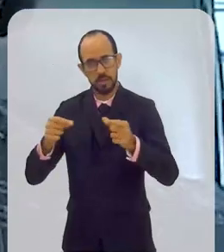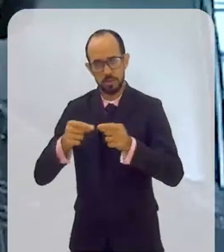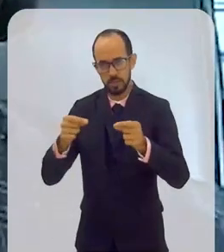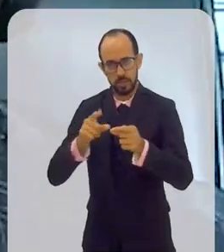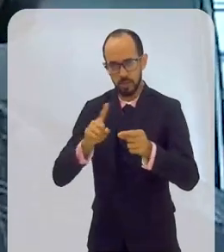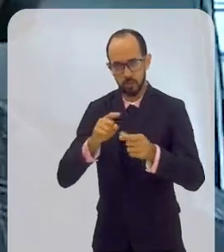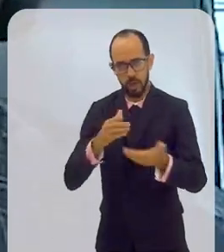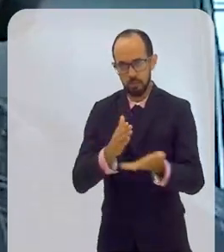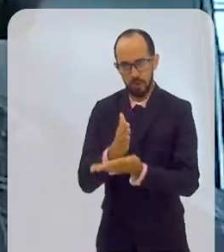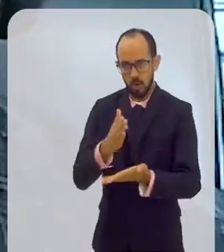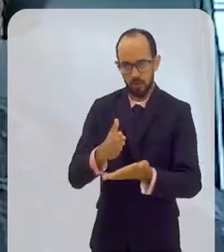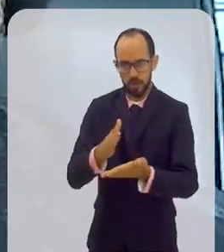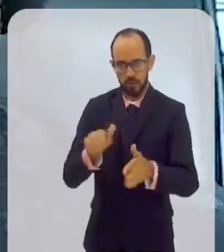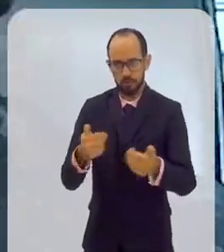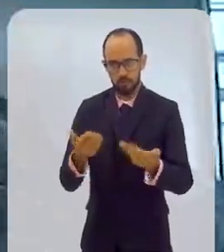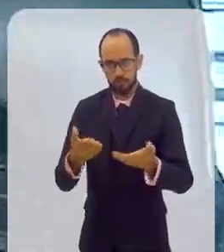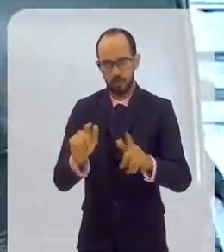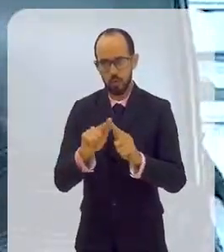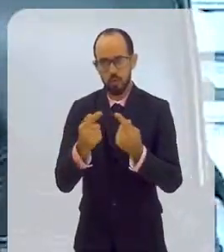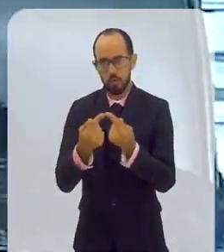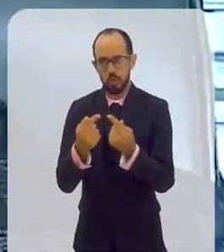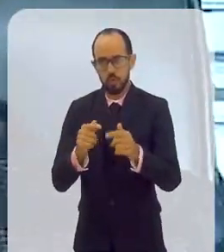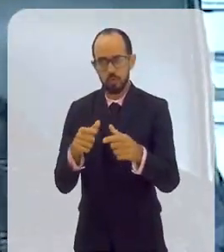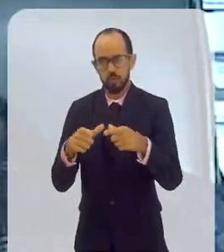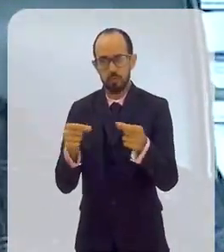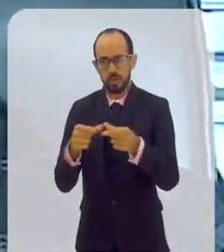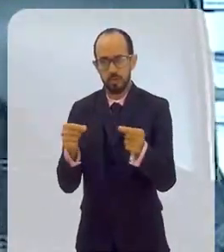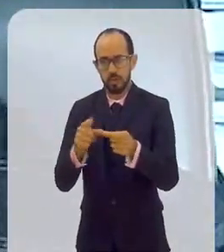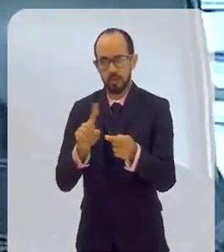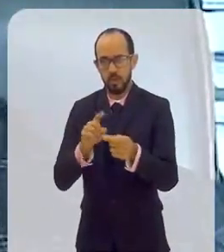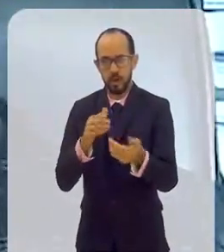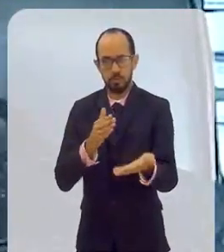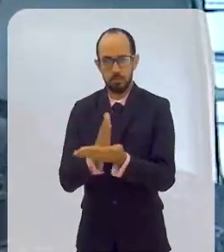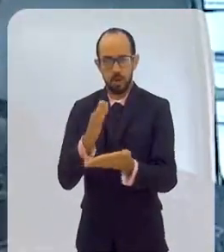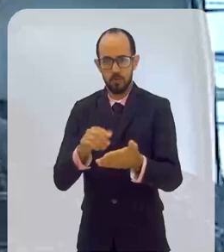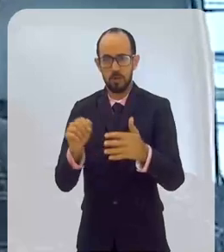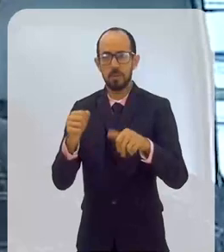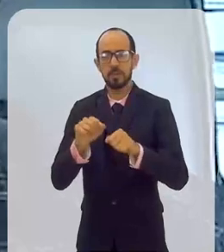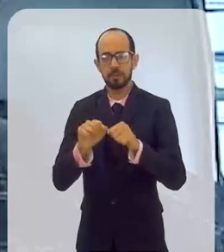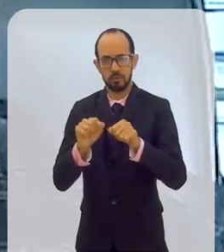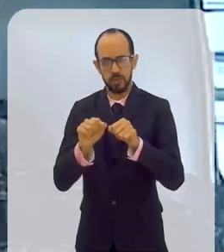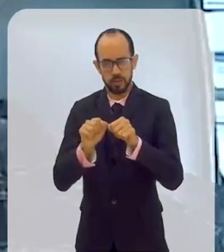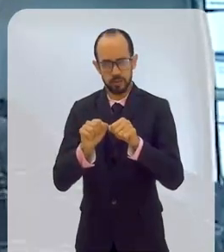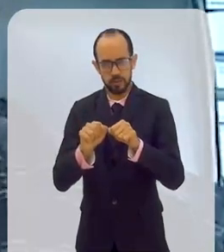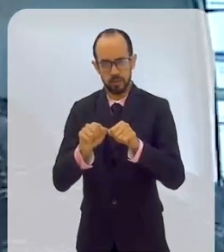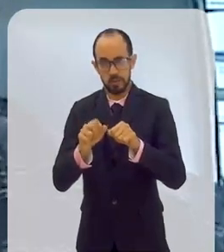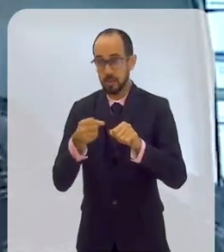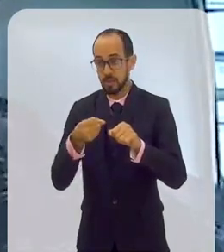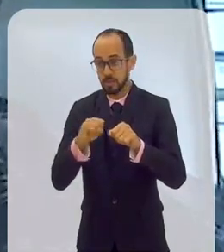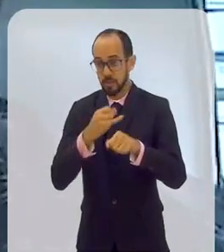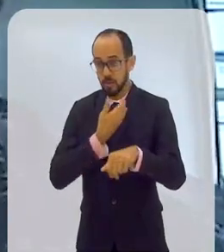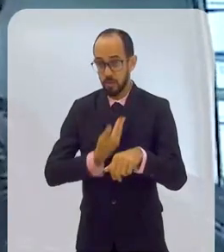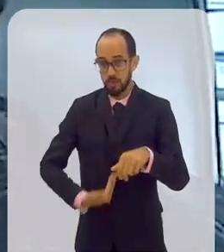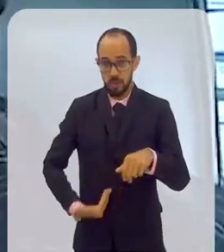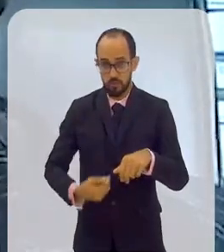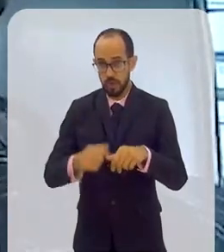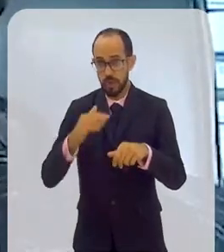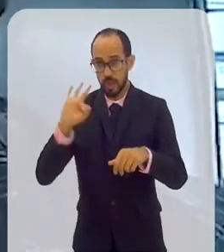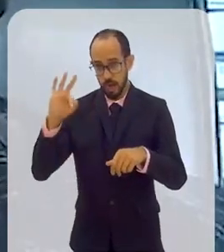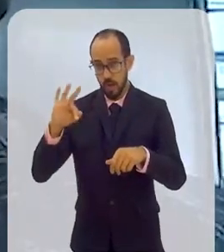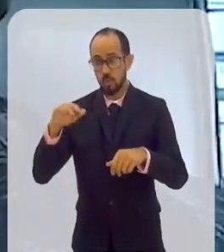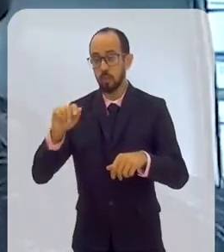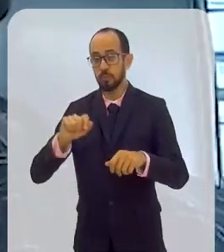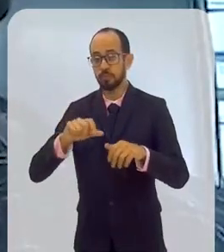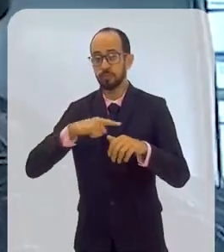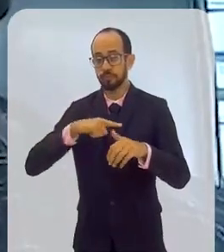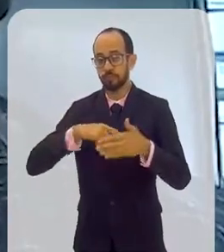seja, o grupo de Brasília não aprova essas ações para que elas sejam executadas. Então, se no governo federal a gente